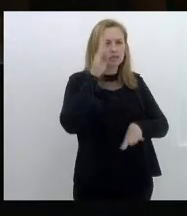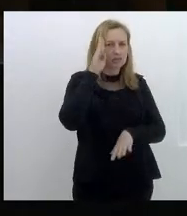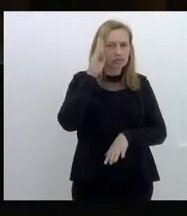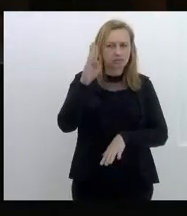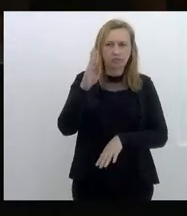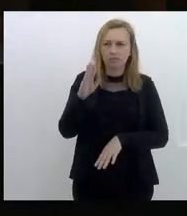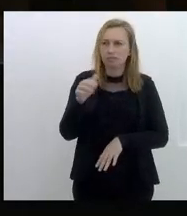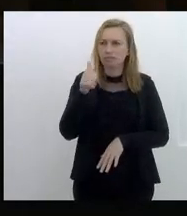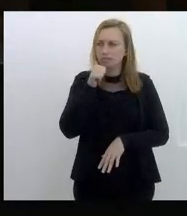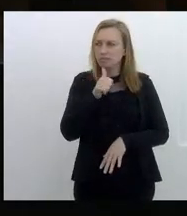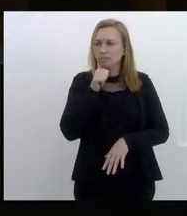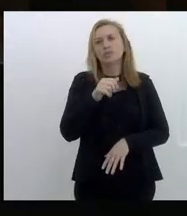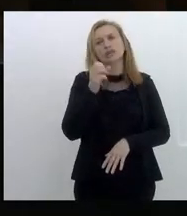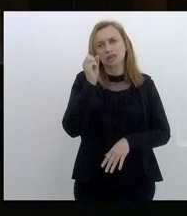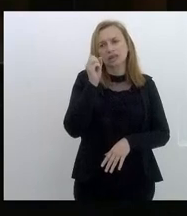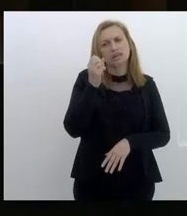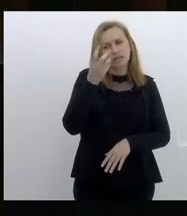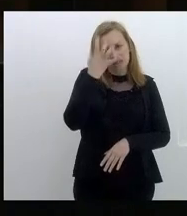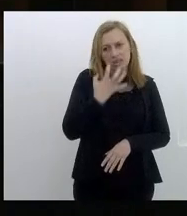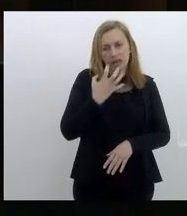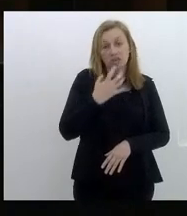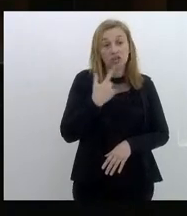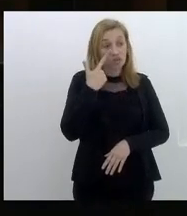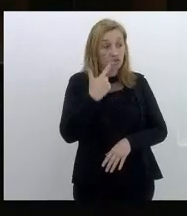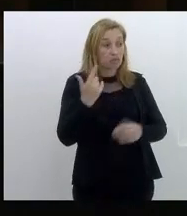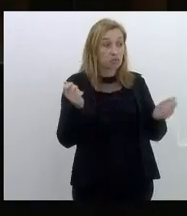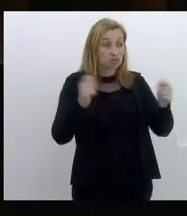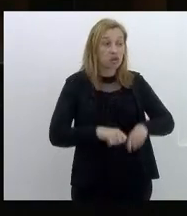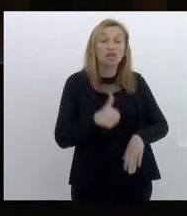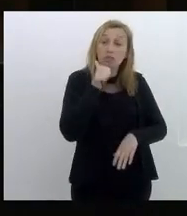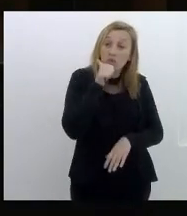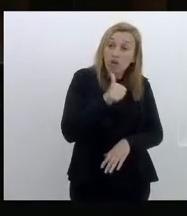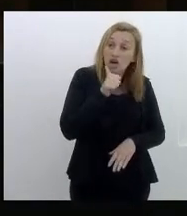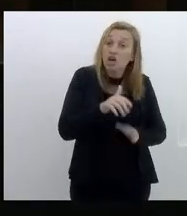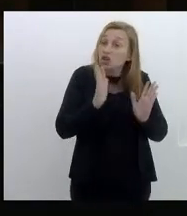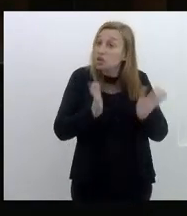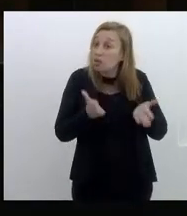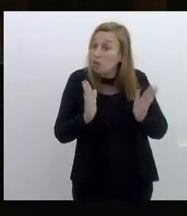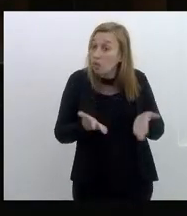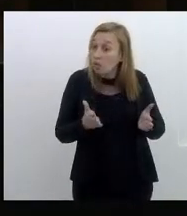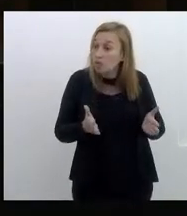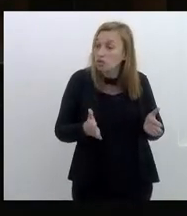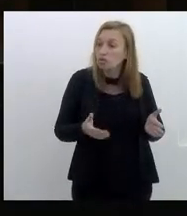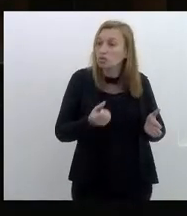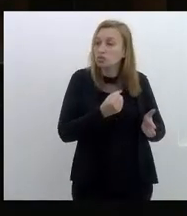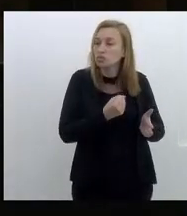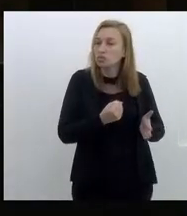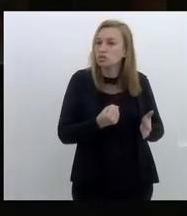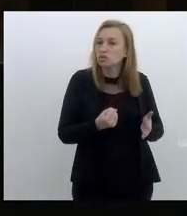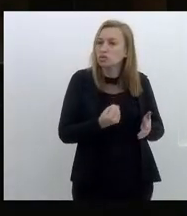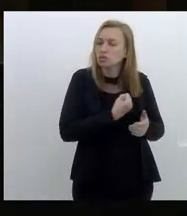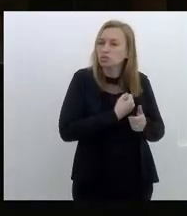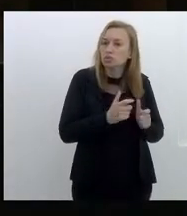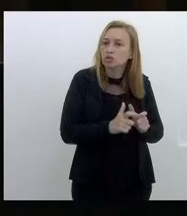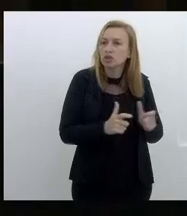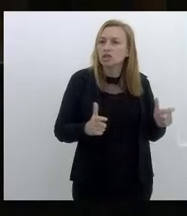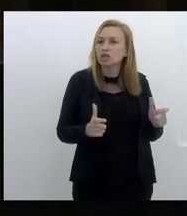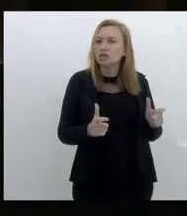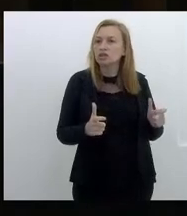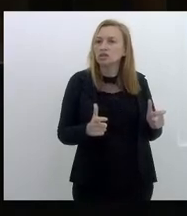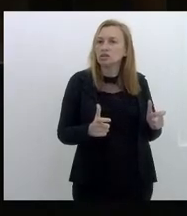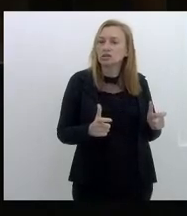quando a gente vê a possibilidade de mulheres que hoje tomam parte em Grande PA e